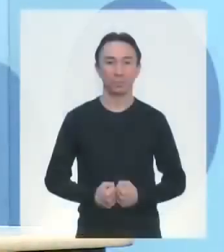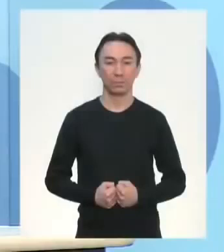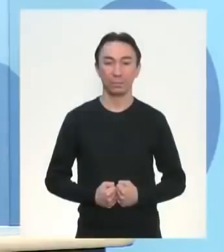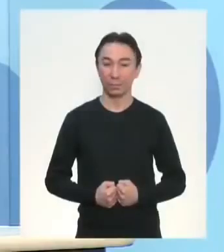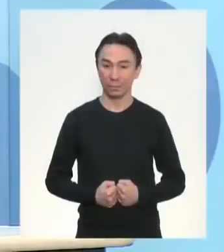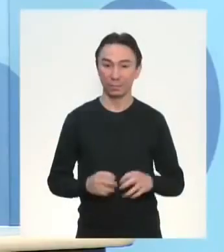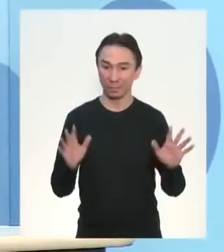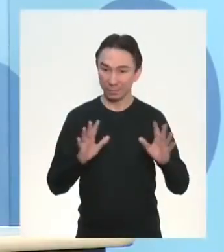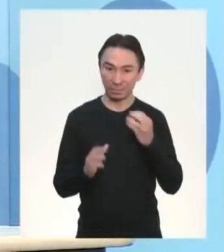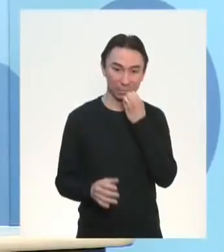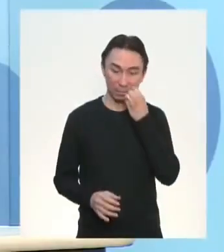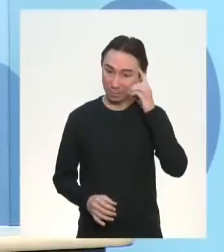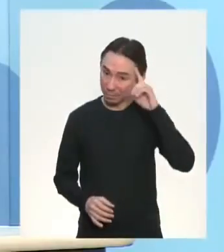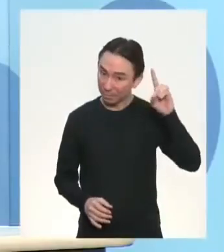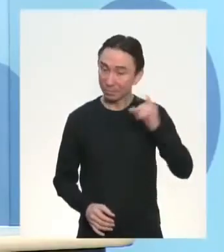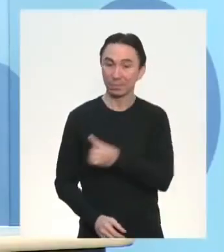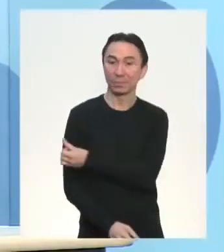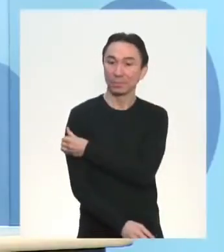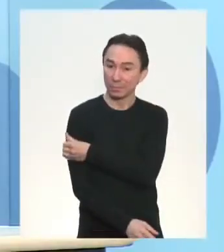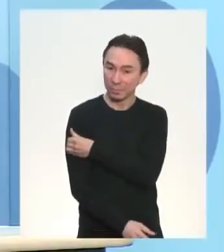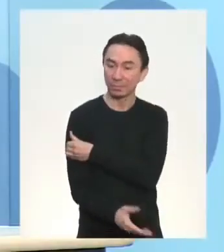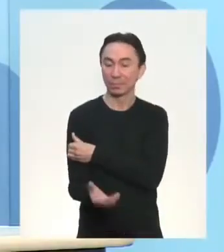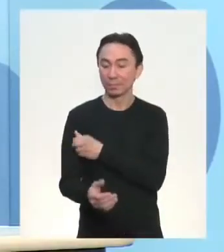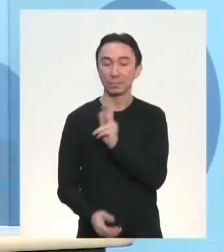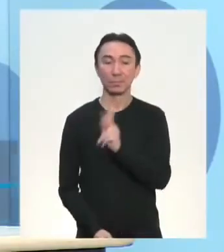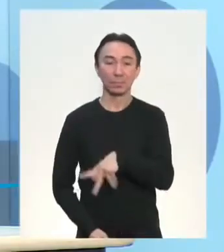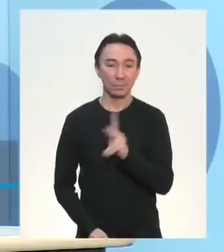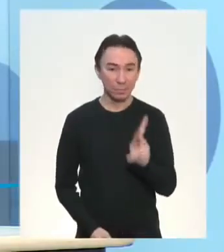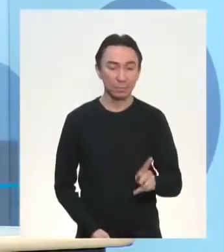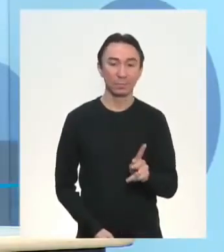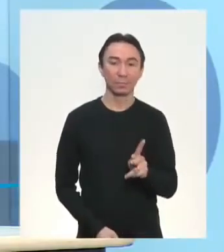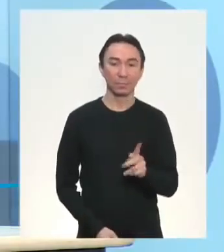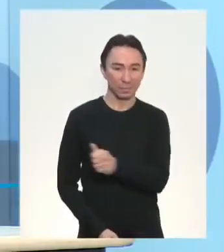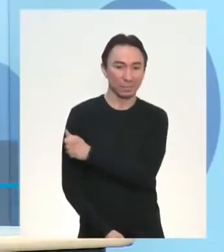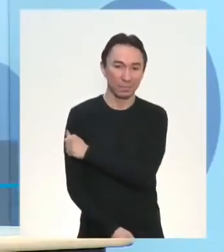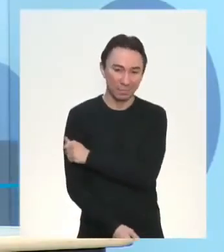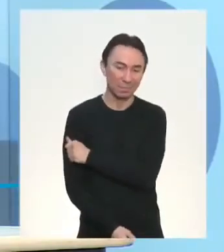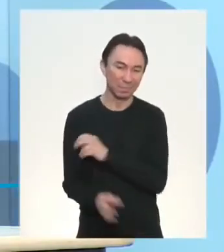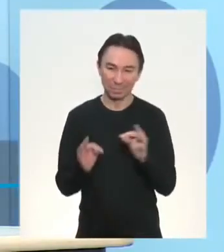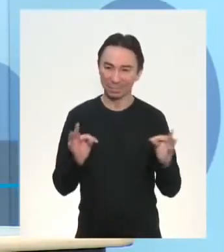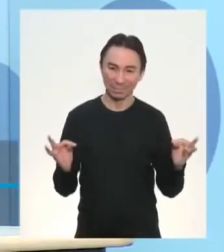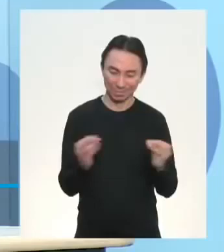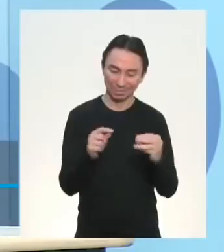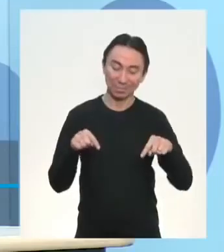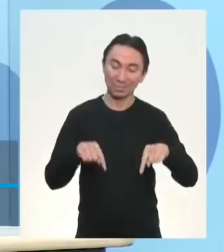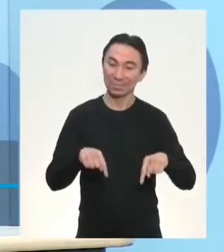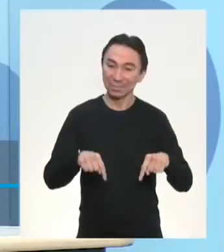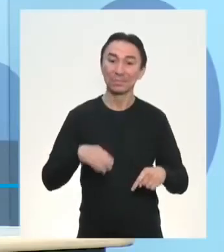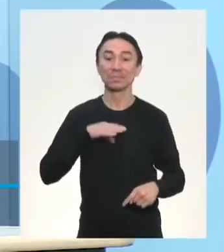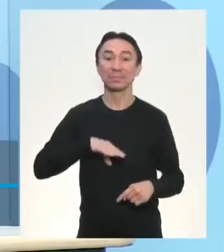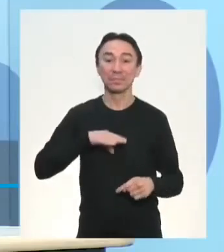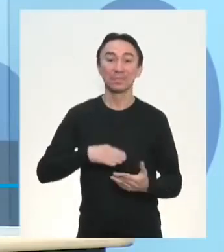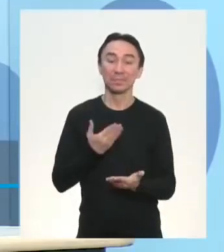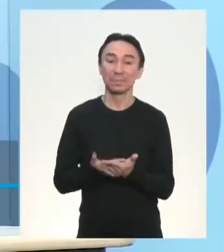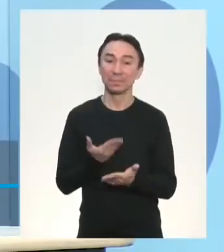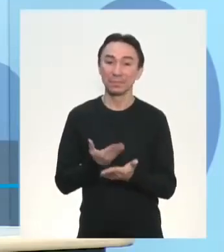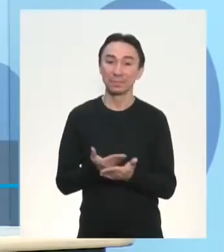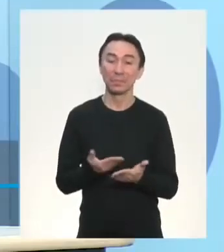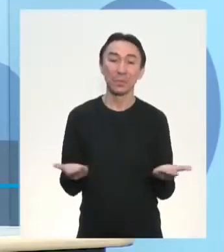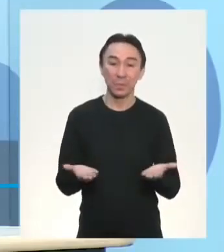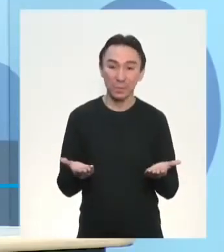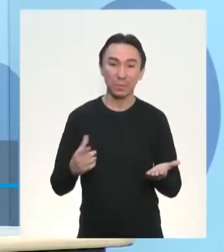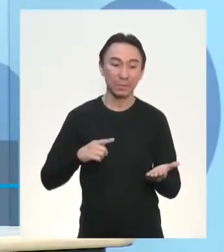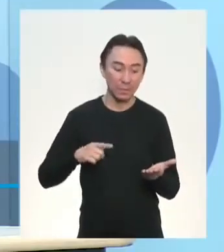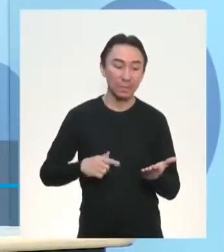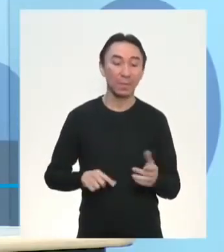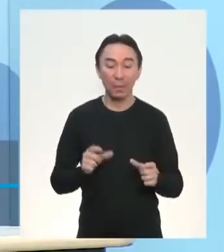Bom dia, sexto ano, professores e alunos. Mais uma aula de língua portuguesa e hoje as palavras escolhidas pelo